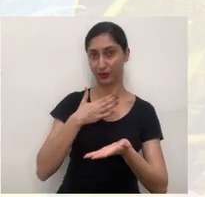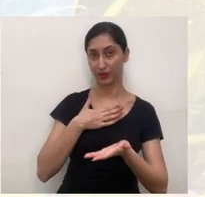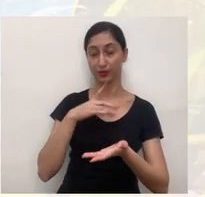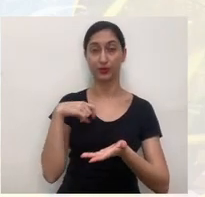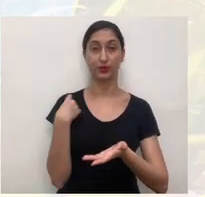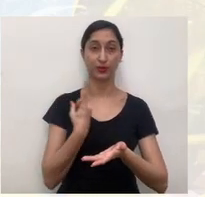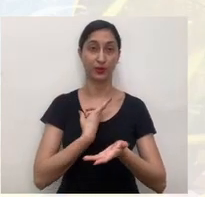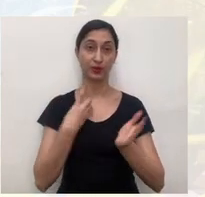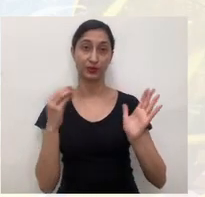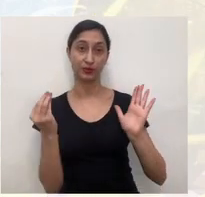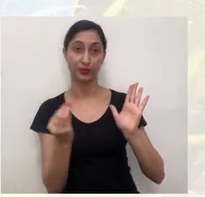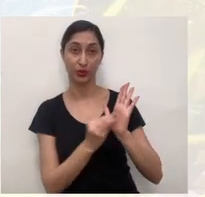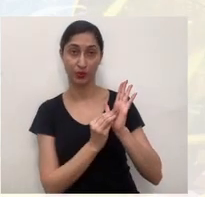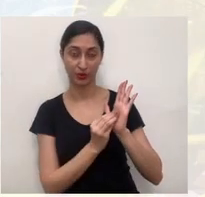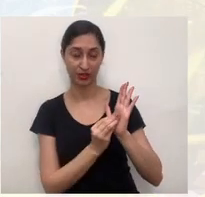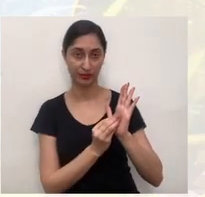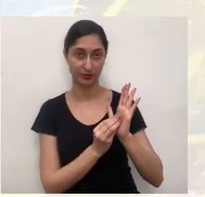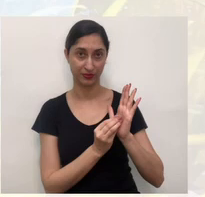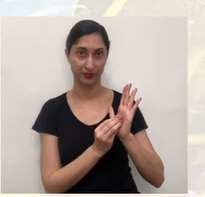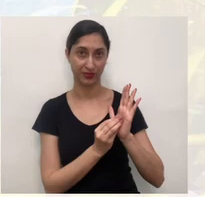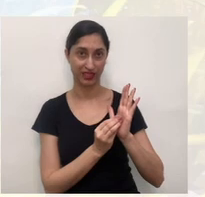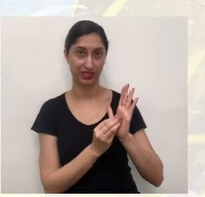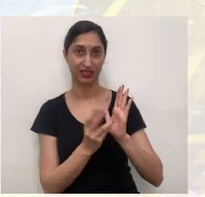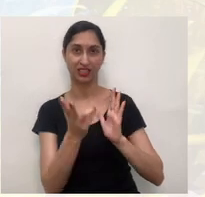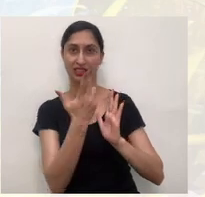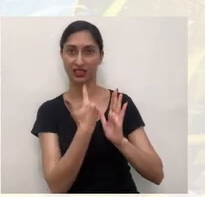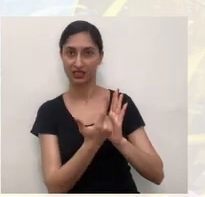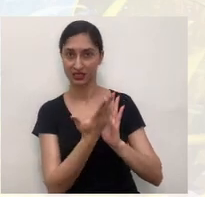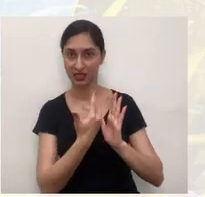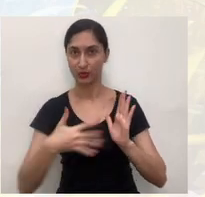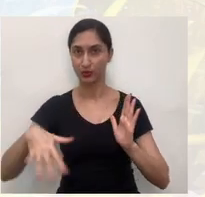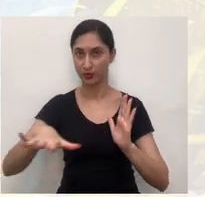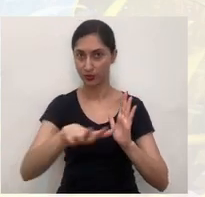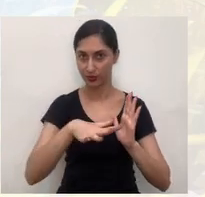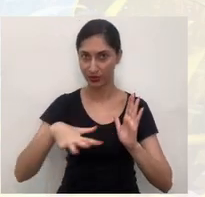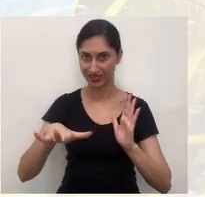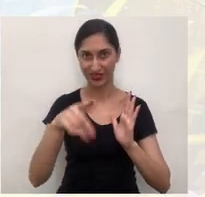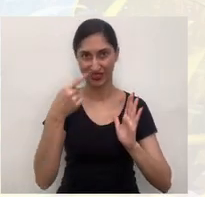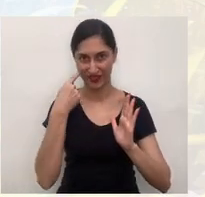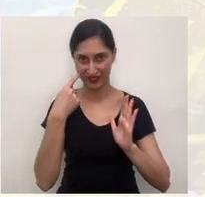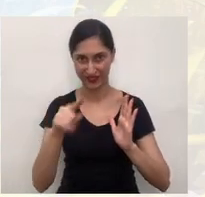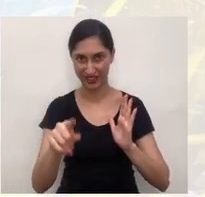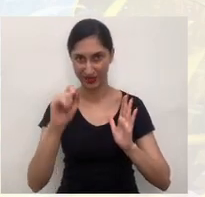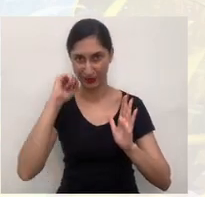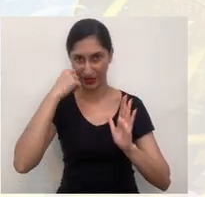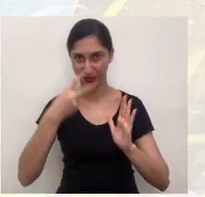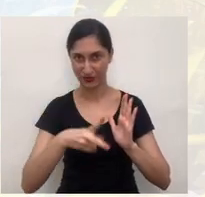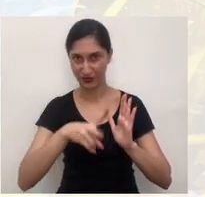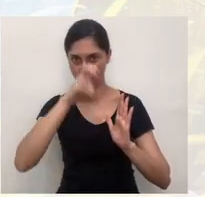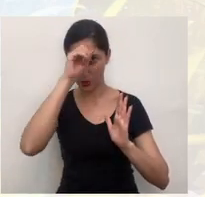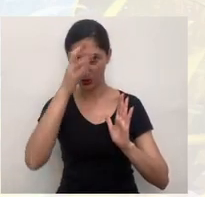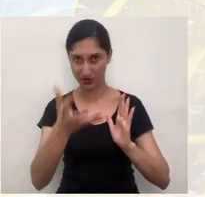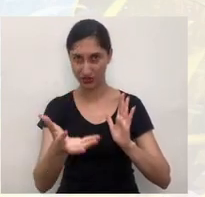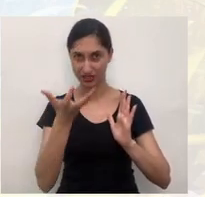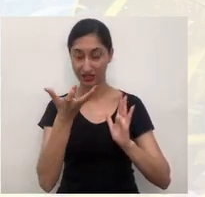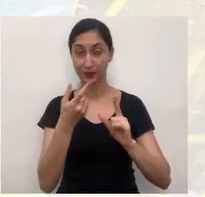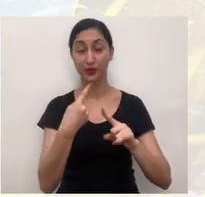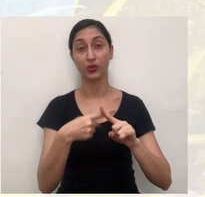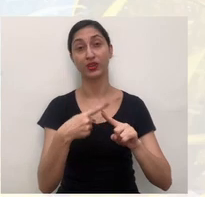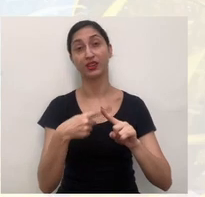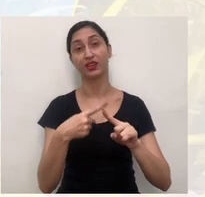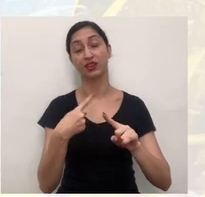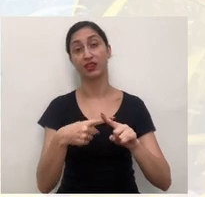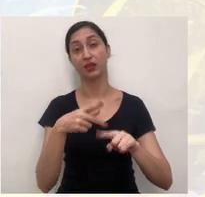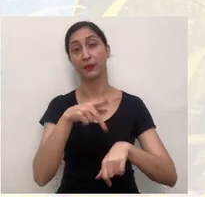marca todos os desenhos de piso. Tudo isso vocês estão vendo em preto muito forte aqui, são desenhos em